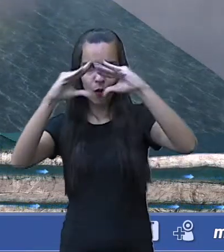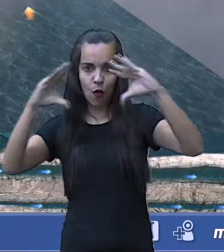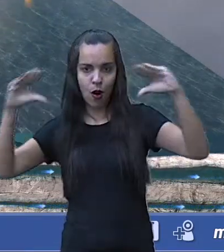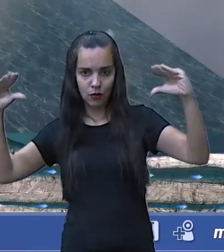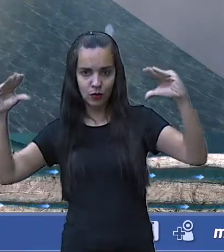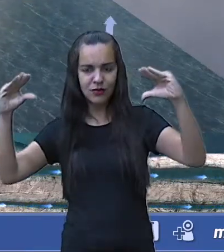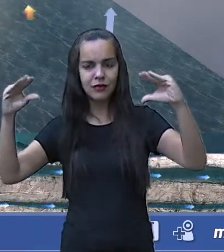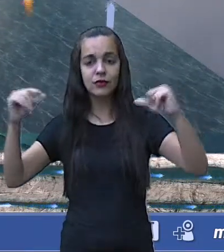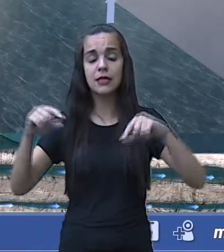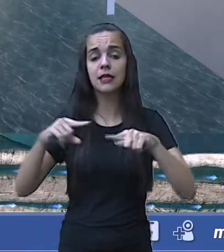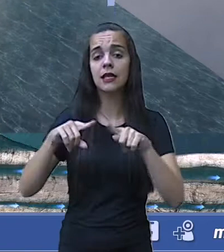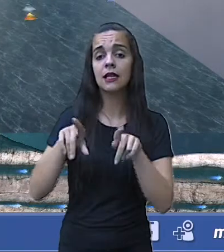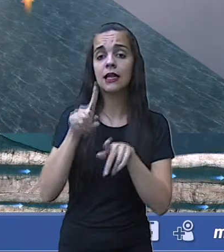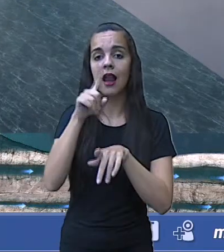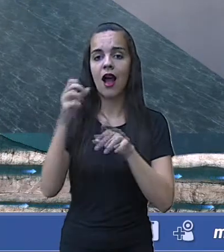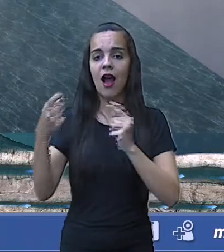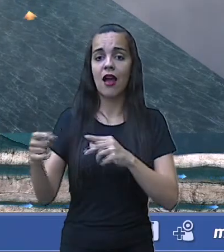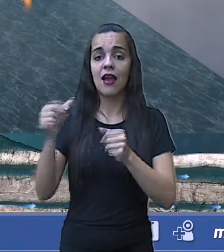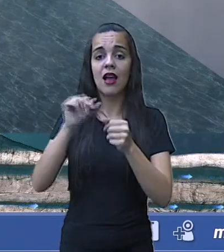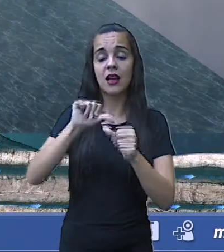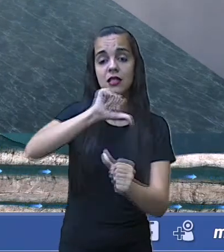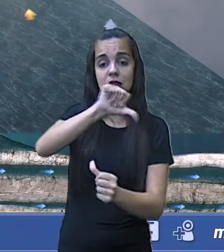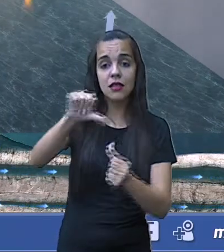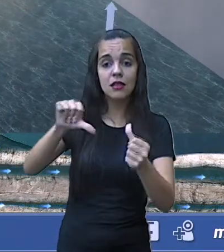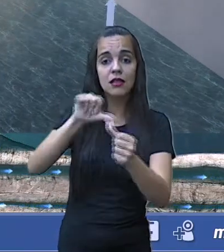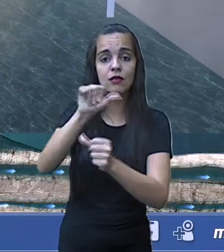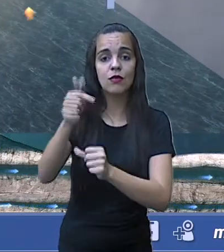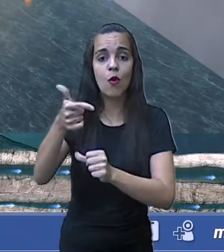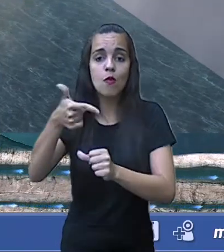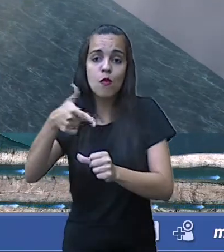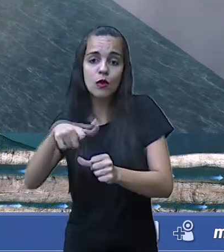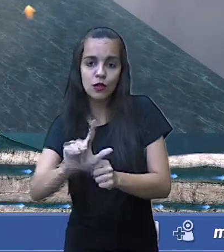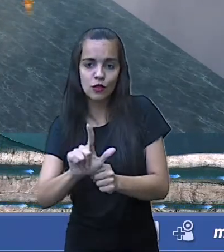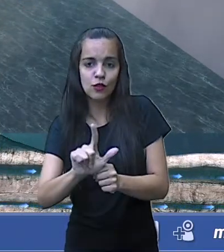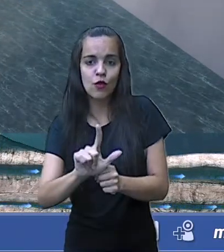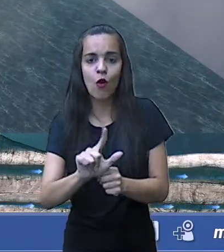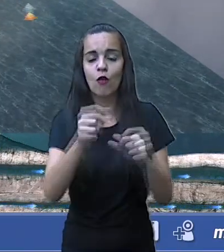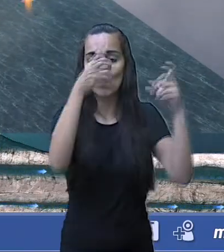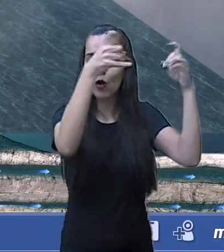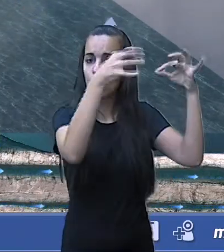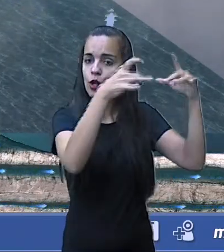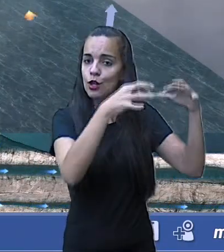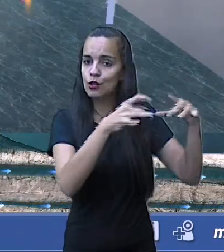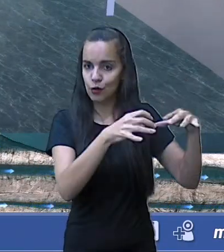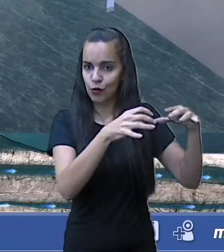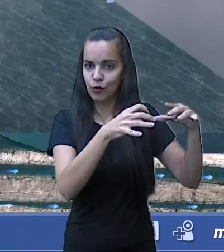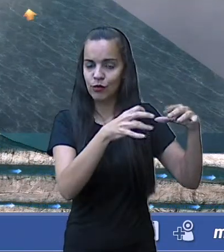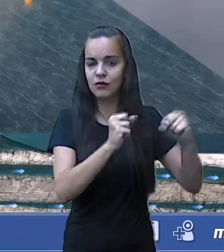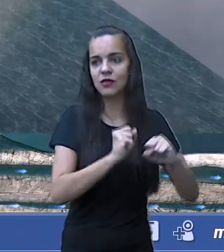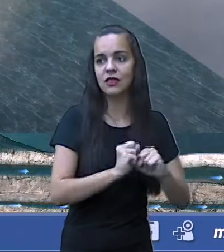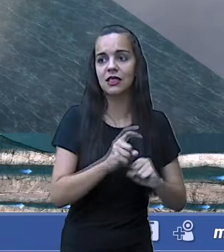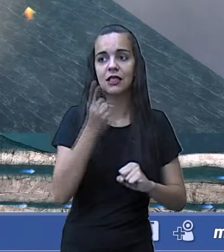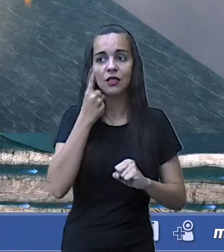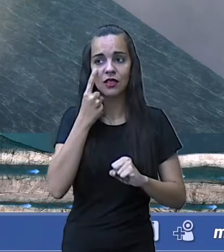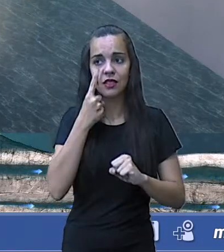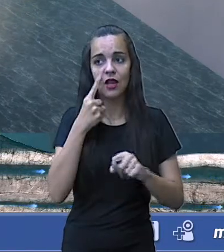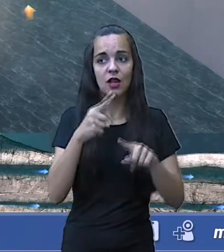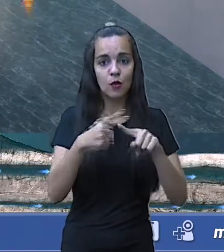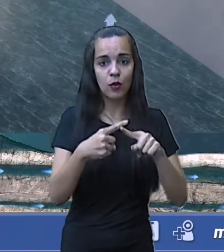por quê? Porque a precipitação, a chuva, ela pode vir de forma